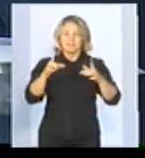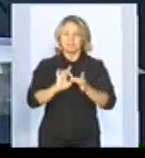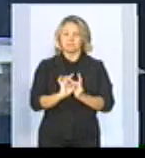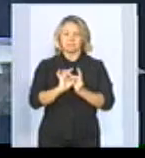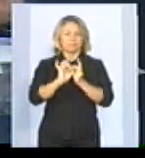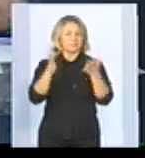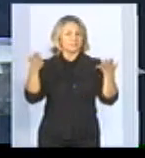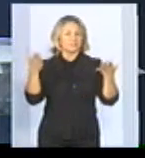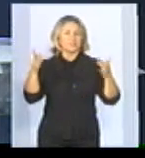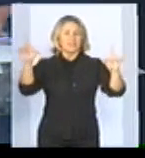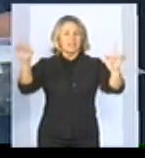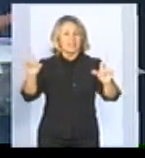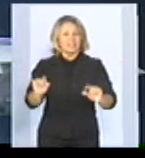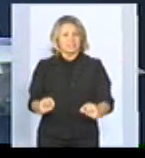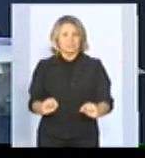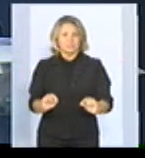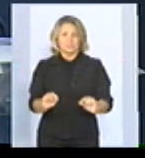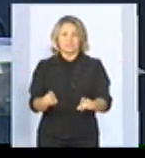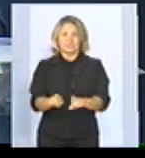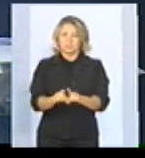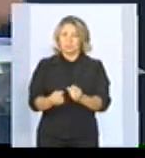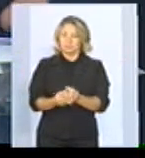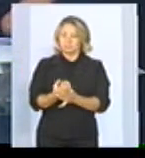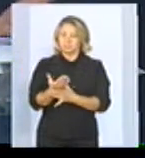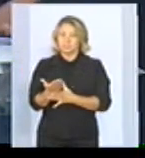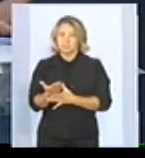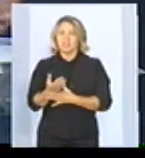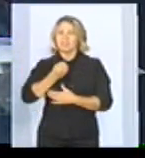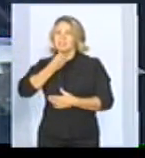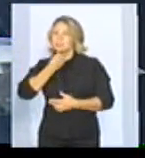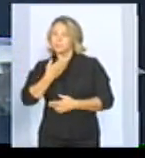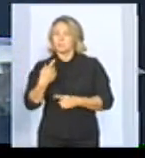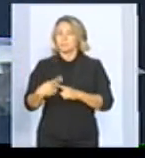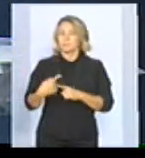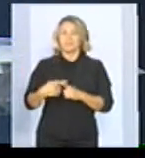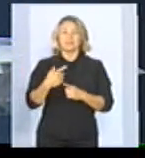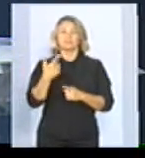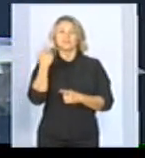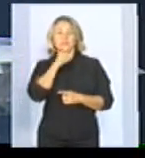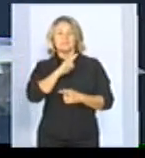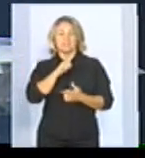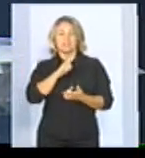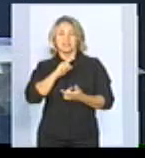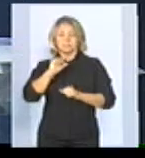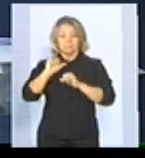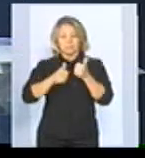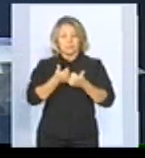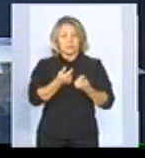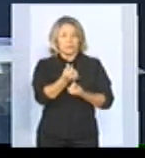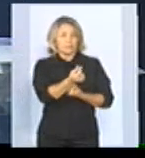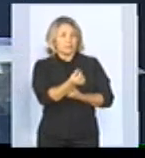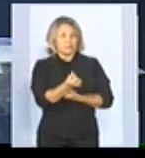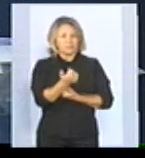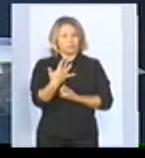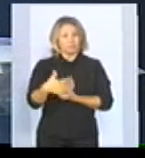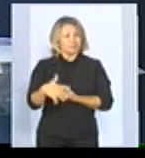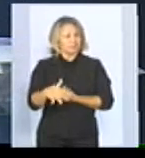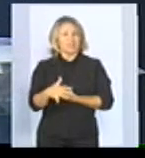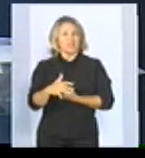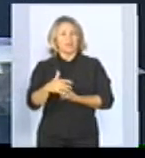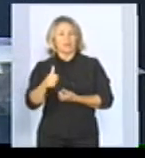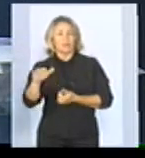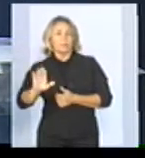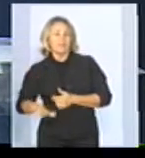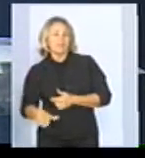fluido reduz o custo de implantação e também é benéfico porque não vai refletir no preço final até porque a